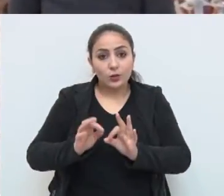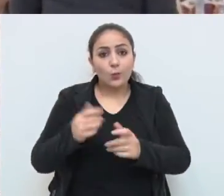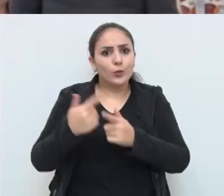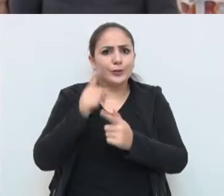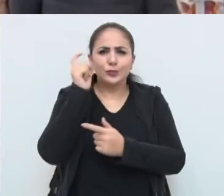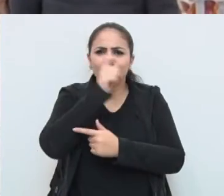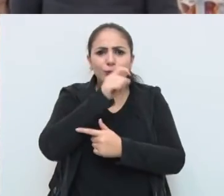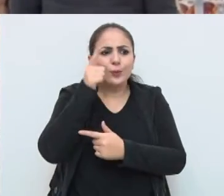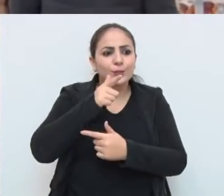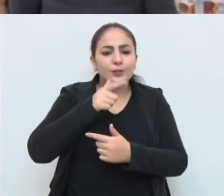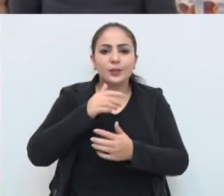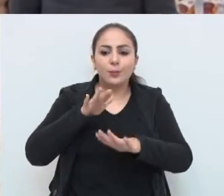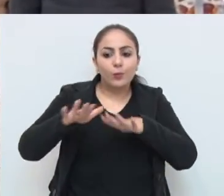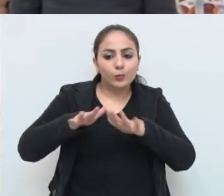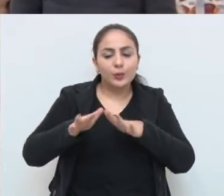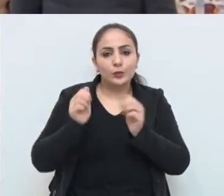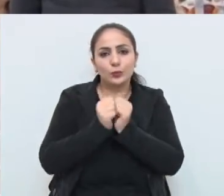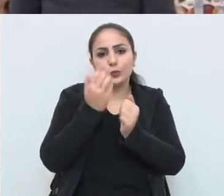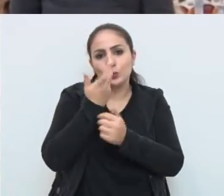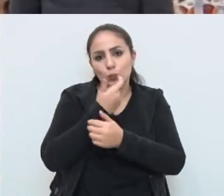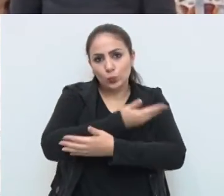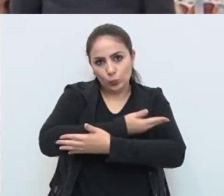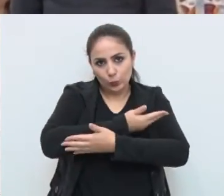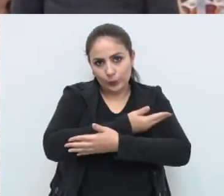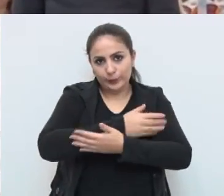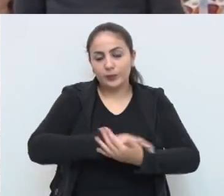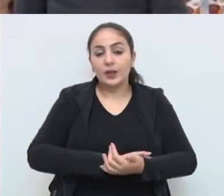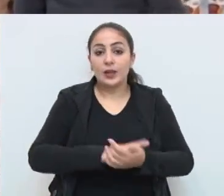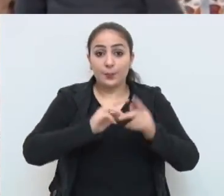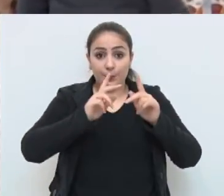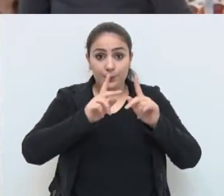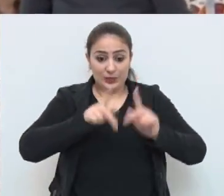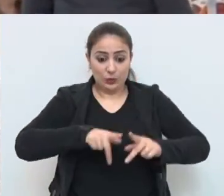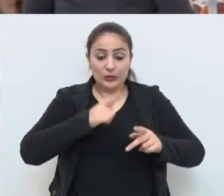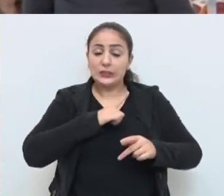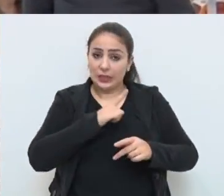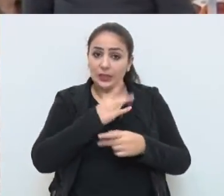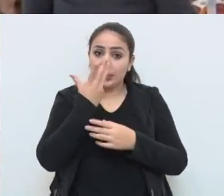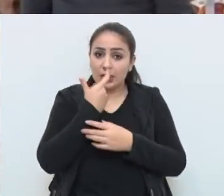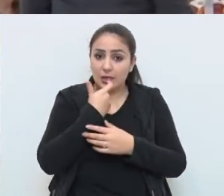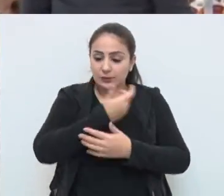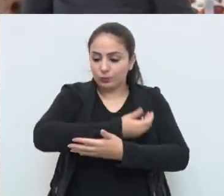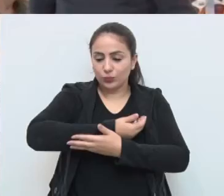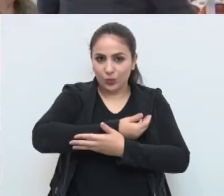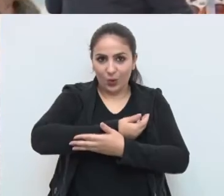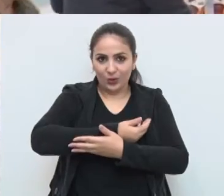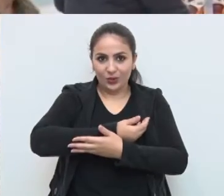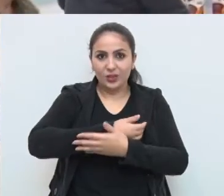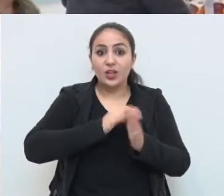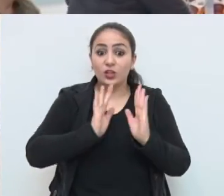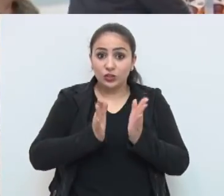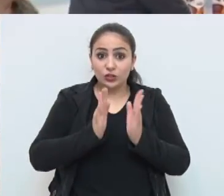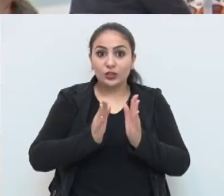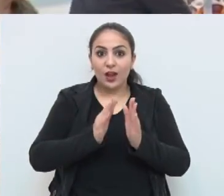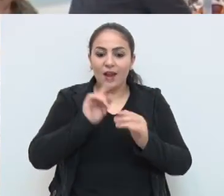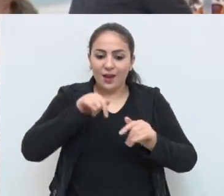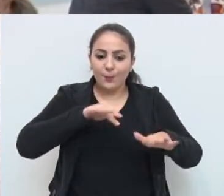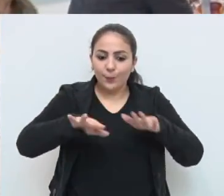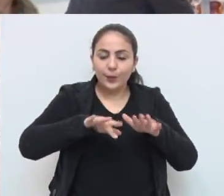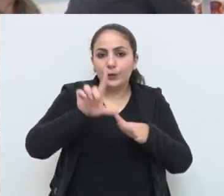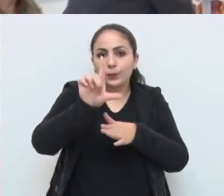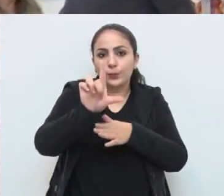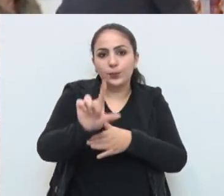dificuldade que se tem. E dentro de um decreto federal, essas pessoas com criança de colo, elas já são consideradas pessoas com mobilidade